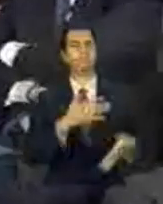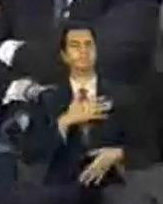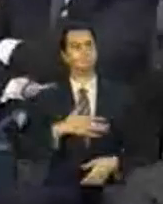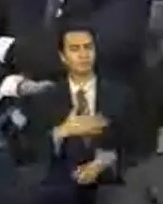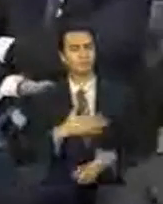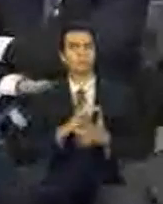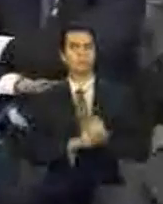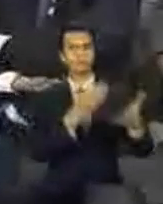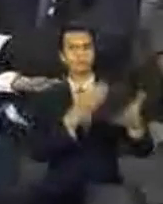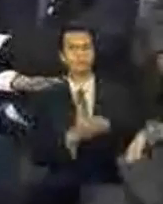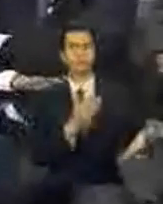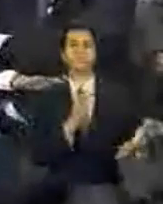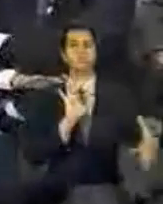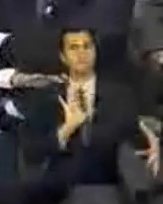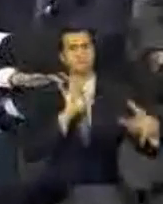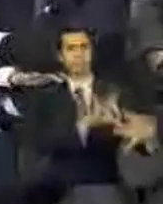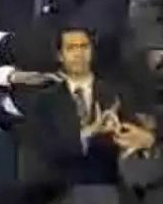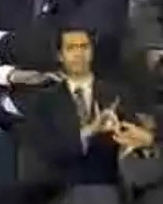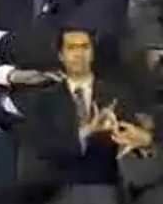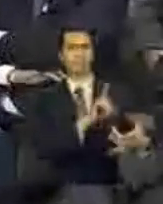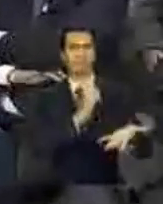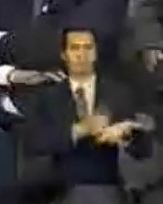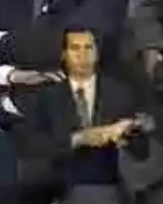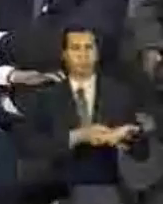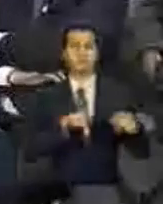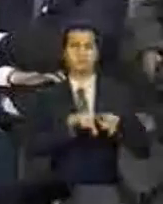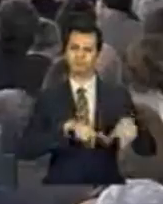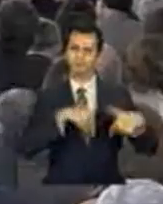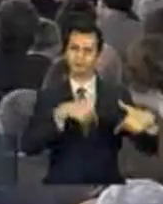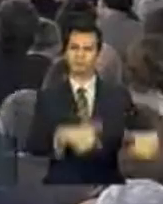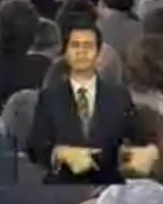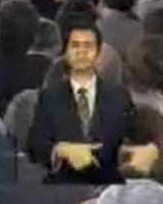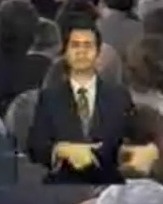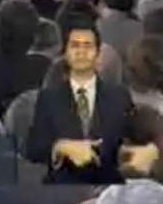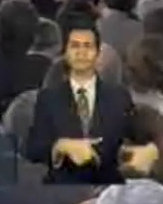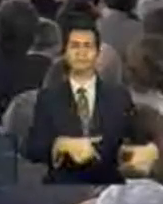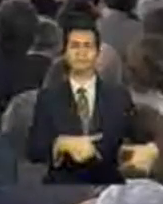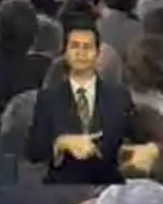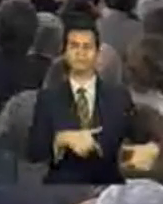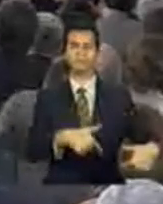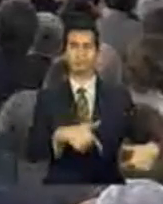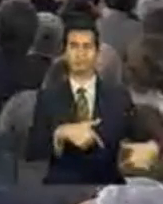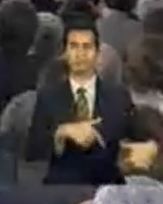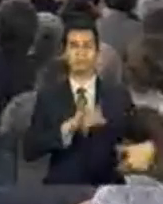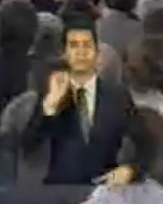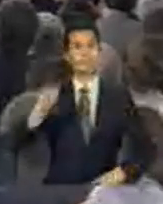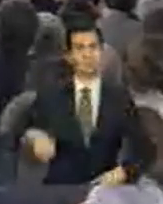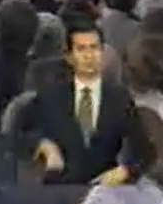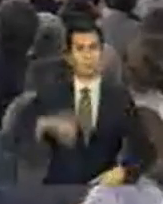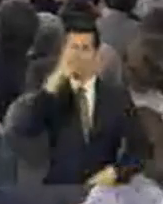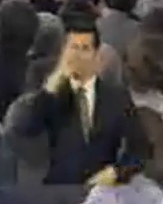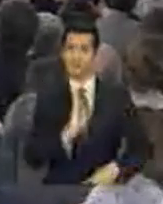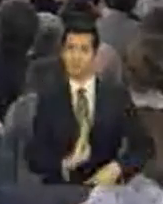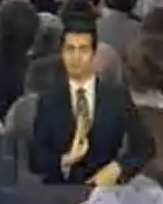enormemente a parceria, a dedicação e o empenho dos nossos